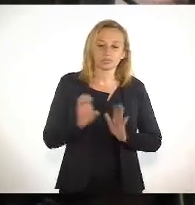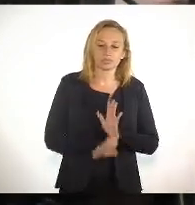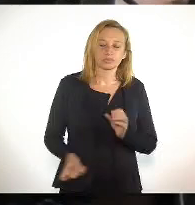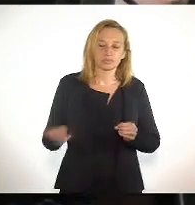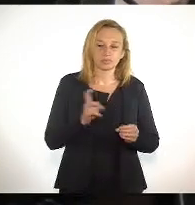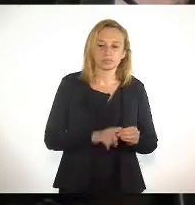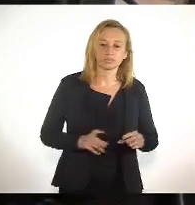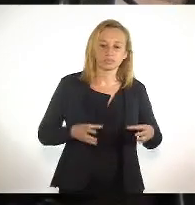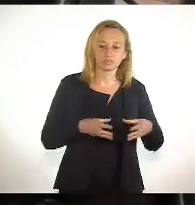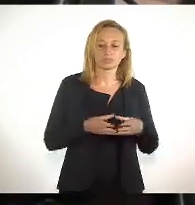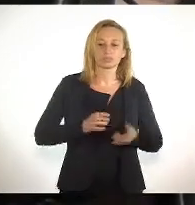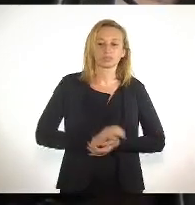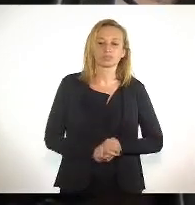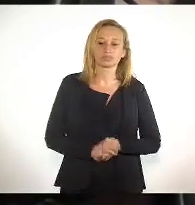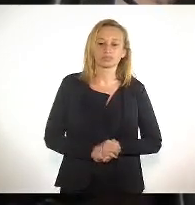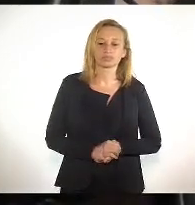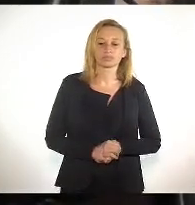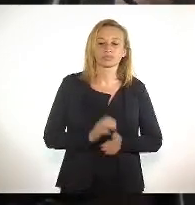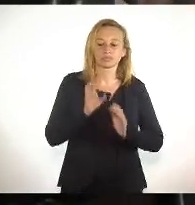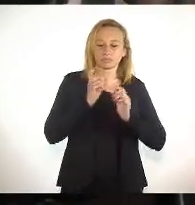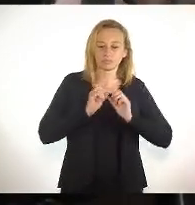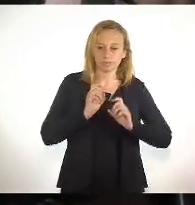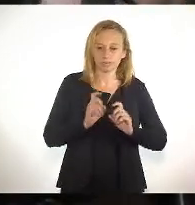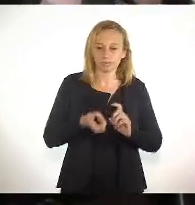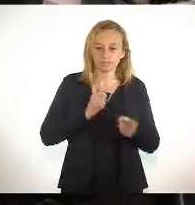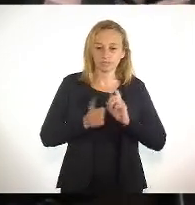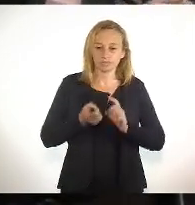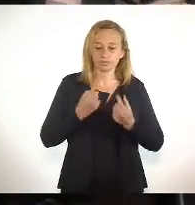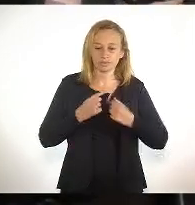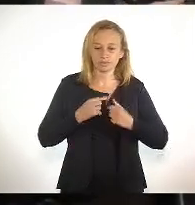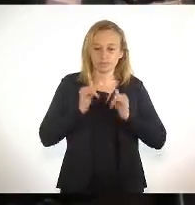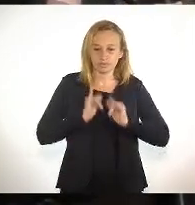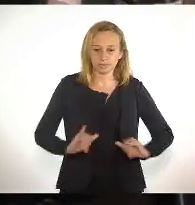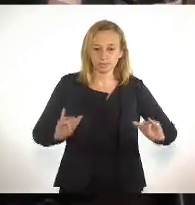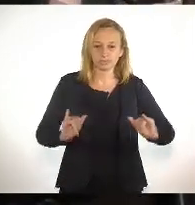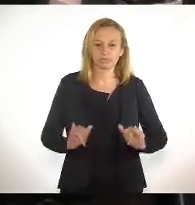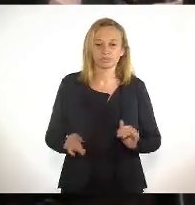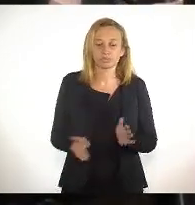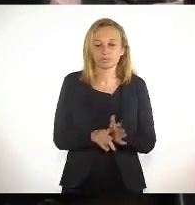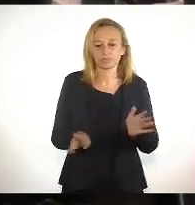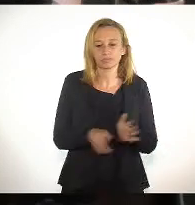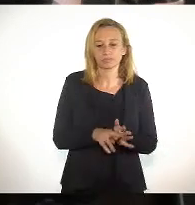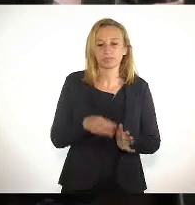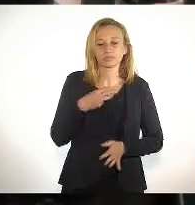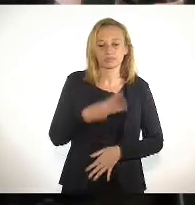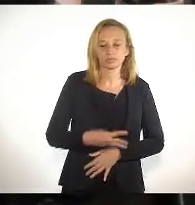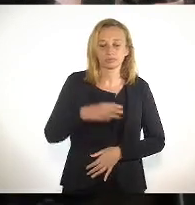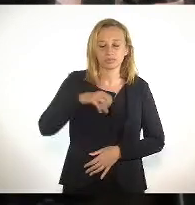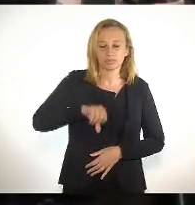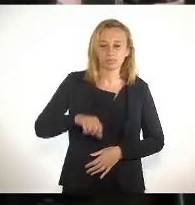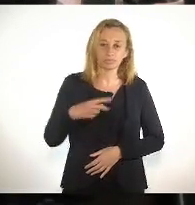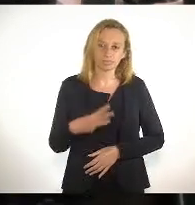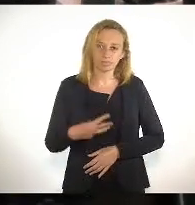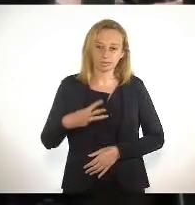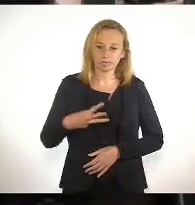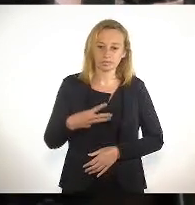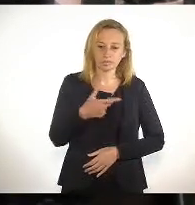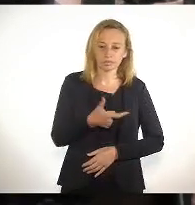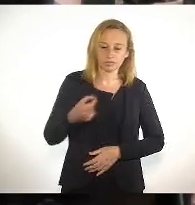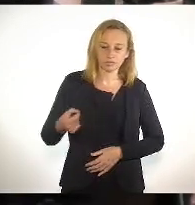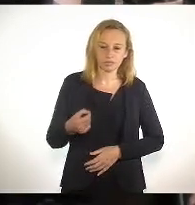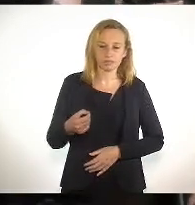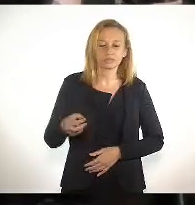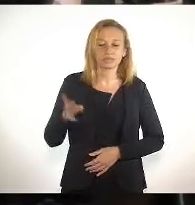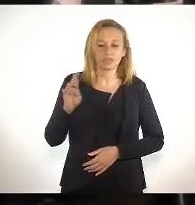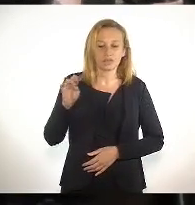retorna às comissões. Anuncio em tramitação ordinária em discussão única projeto de resolução 393 de 20, de autoria do deputado Renato Cozzolino,